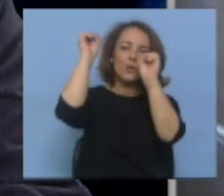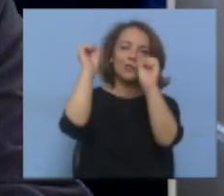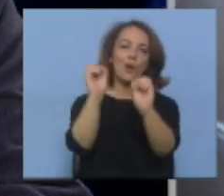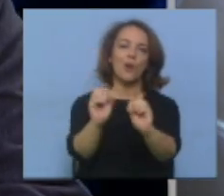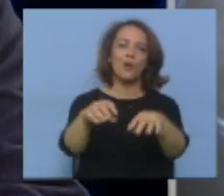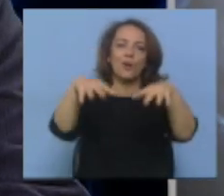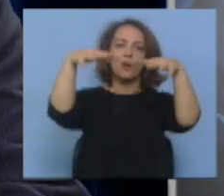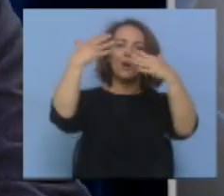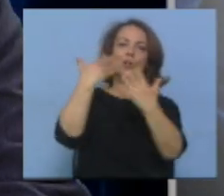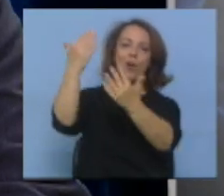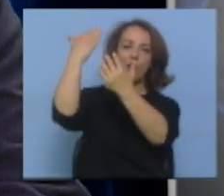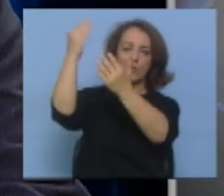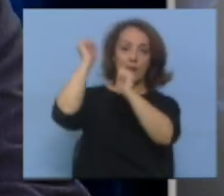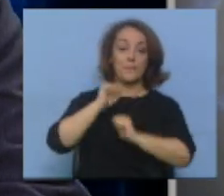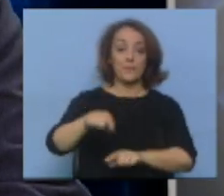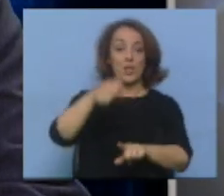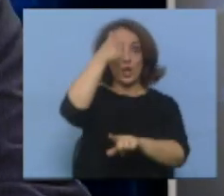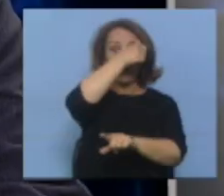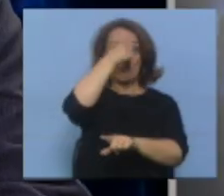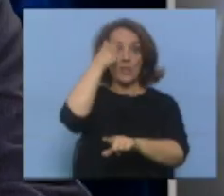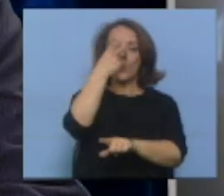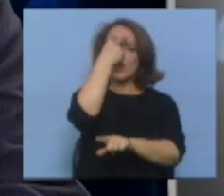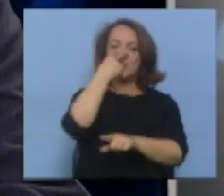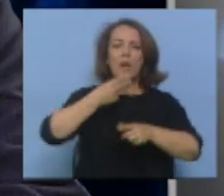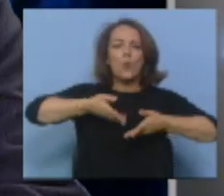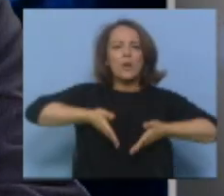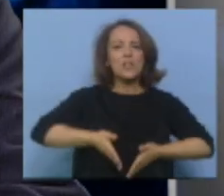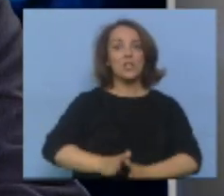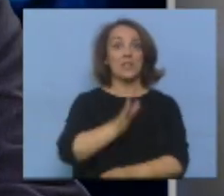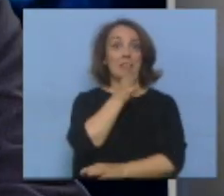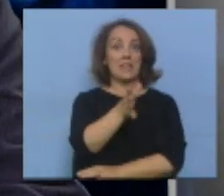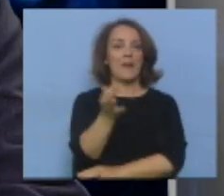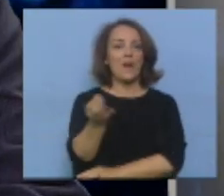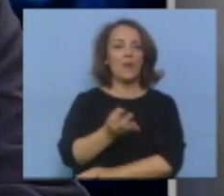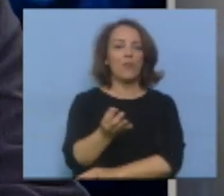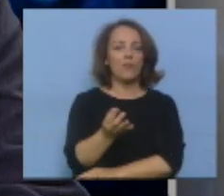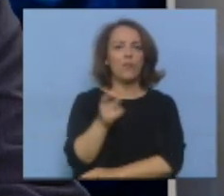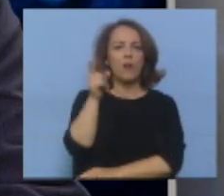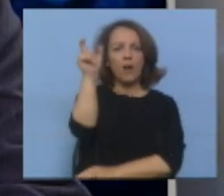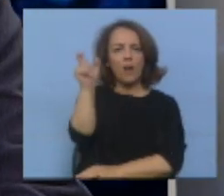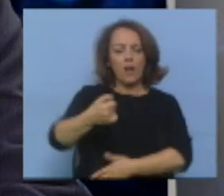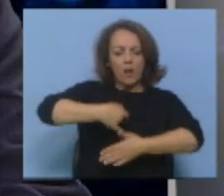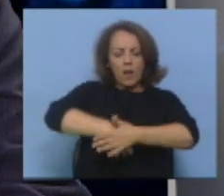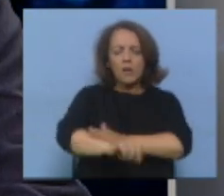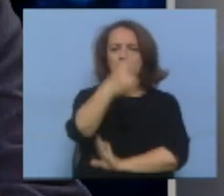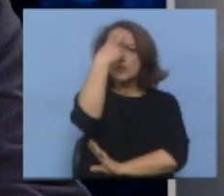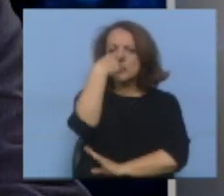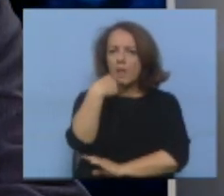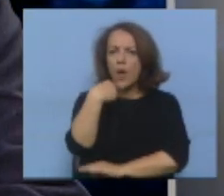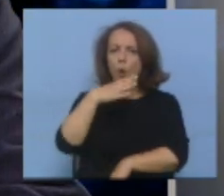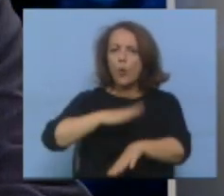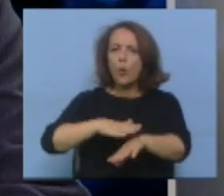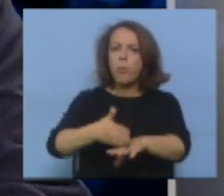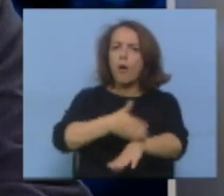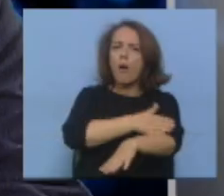Evangelho deste domingo do cego de nascença ensina-nos isso, não é? Ele não nasceu cego por causa de um